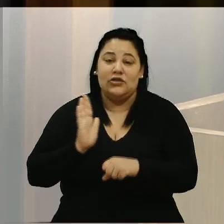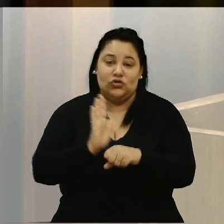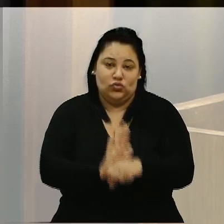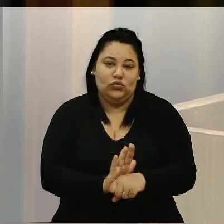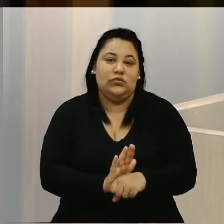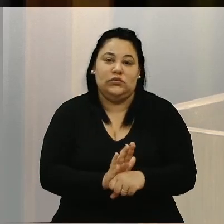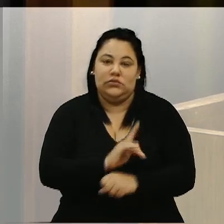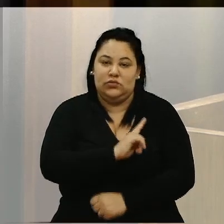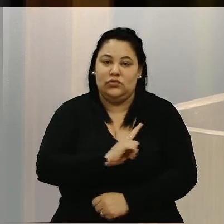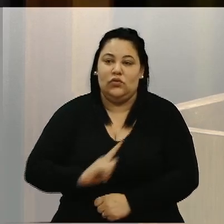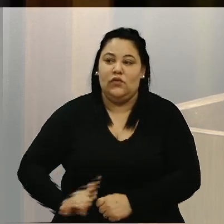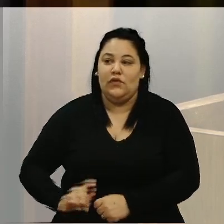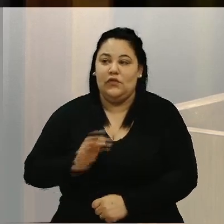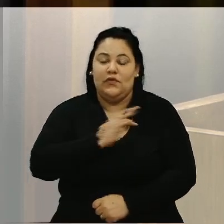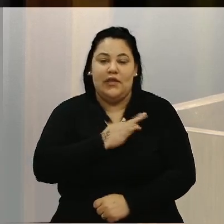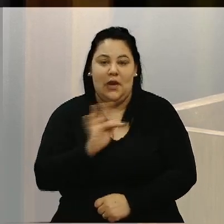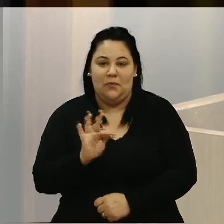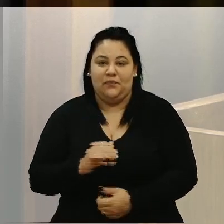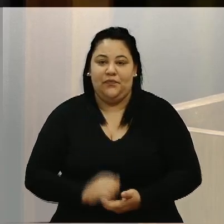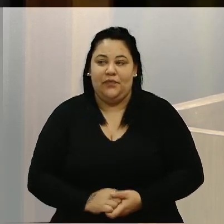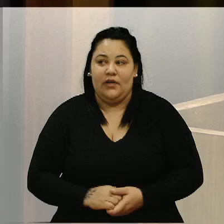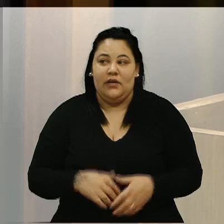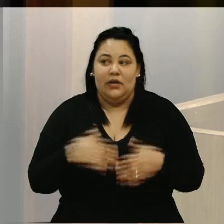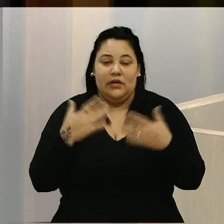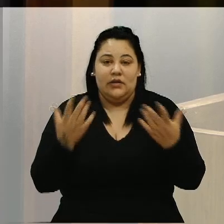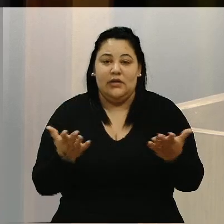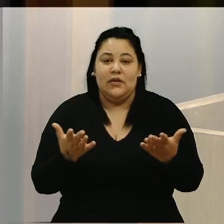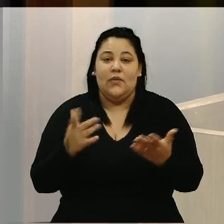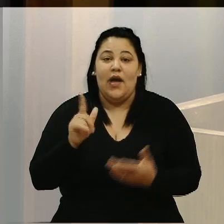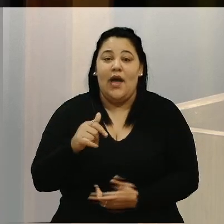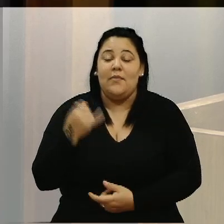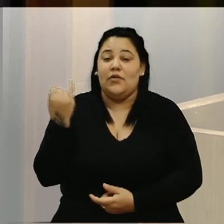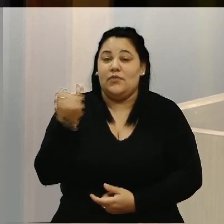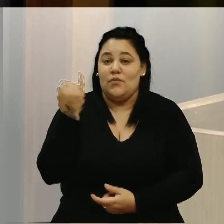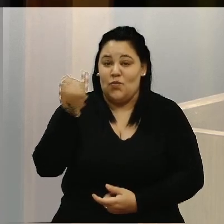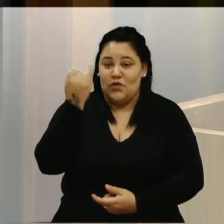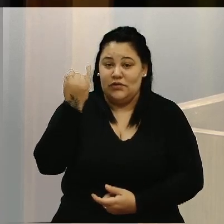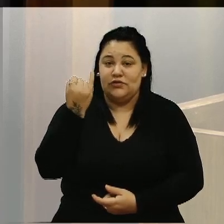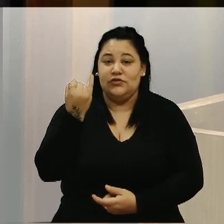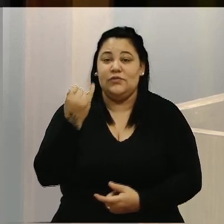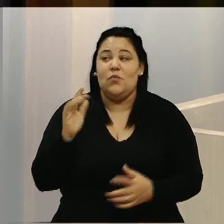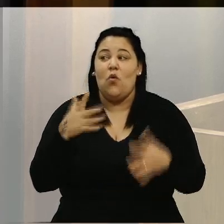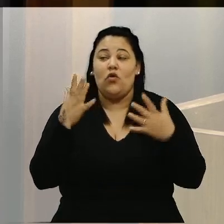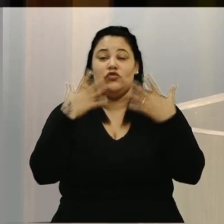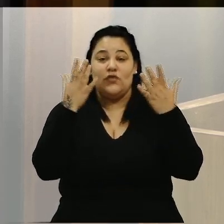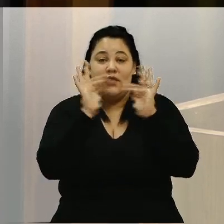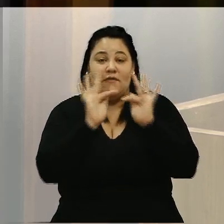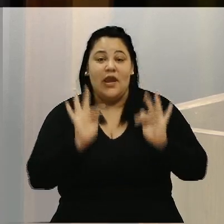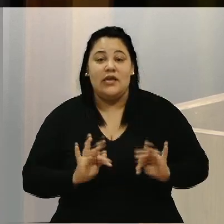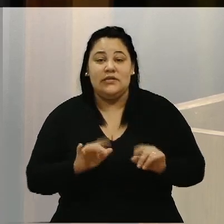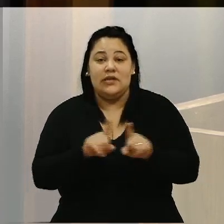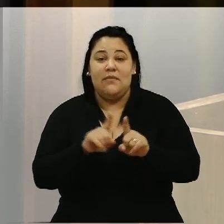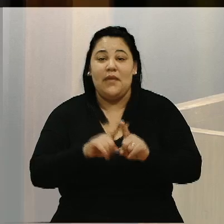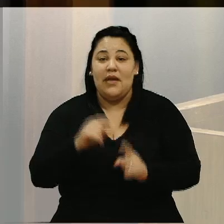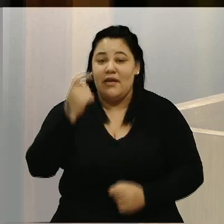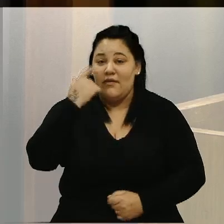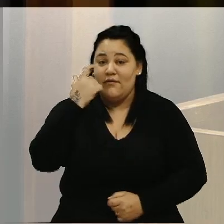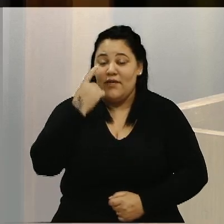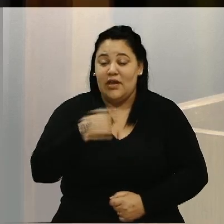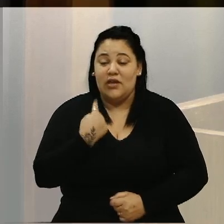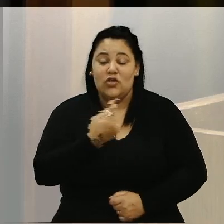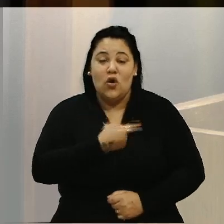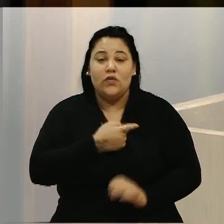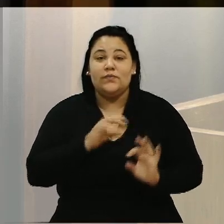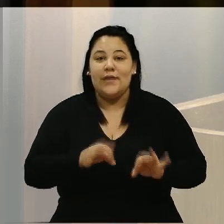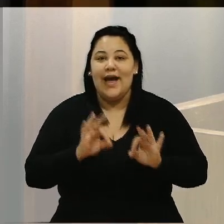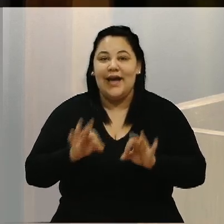recebem do governo federal. Então, é algo que nos deixa muito animados em ver que a gente está sendo